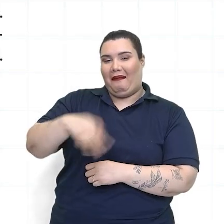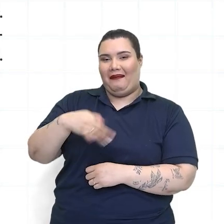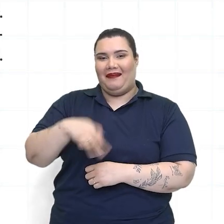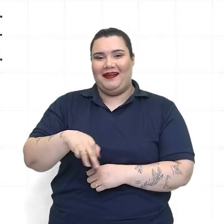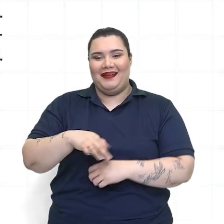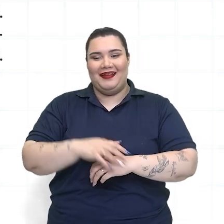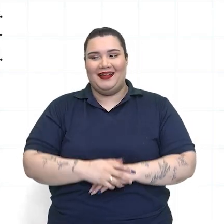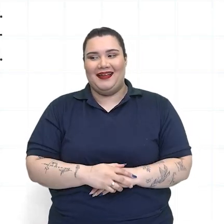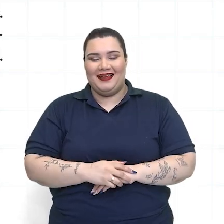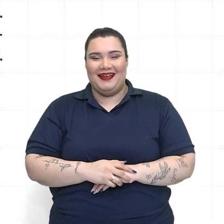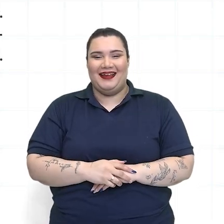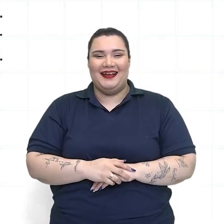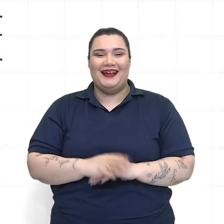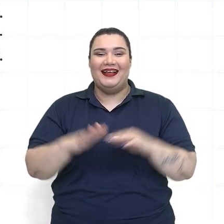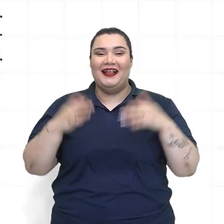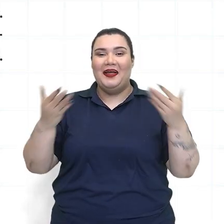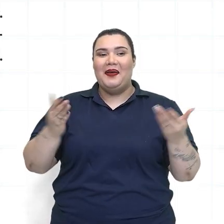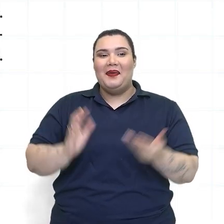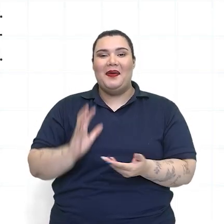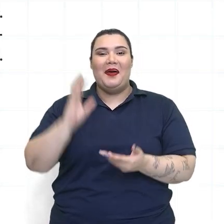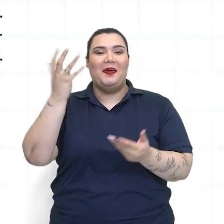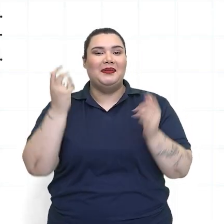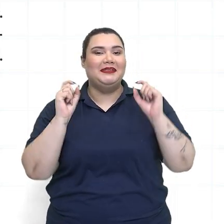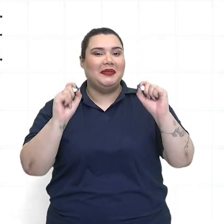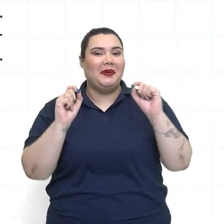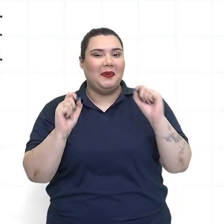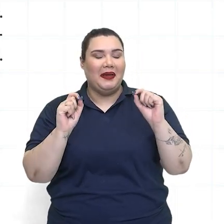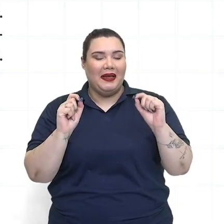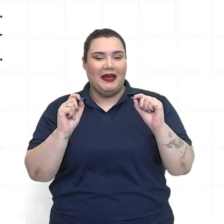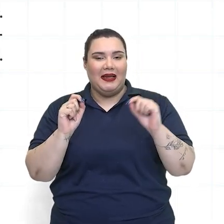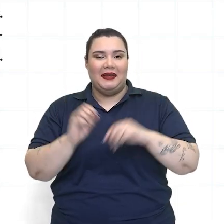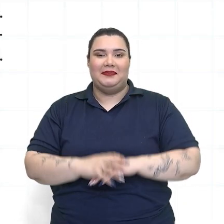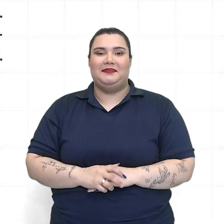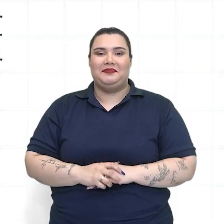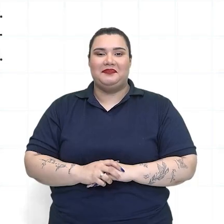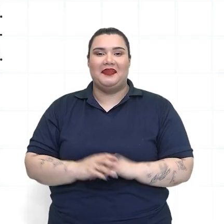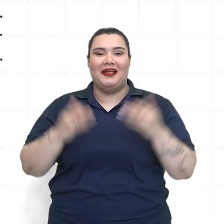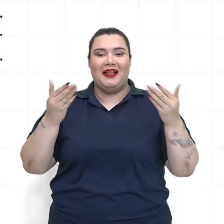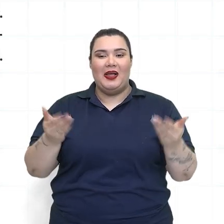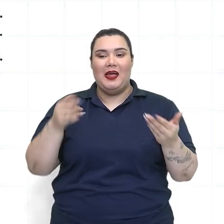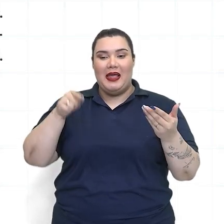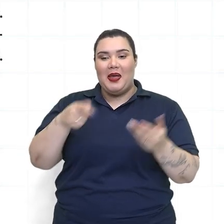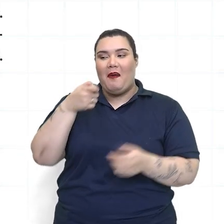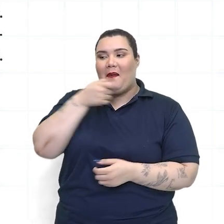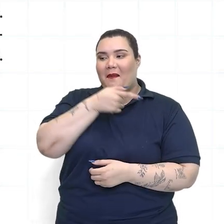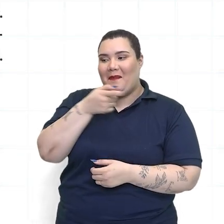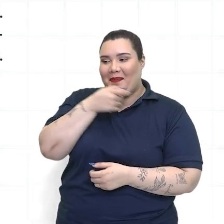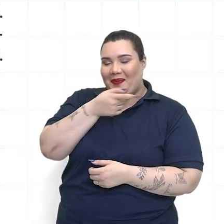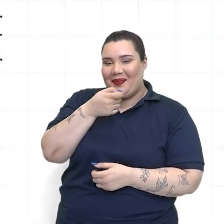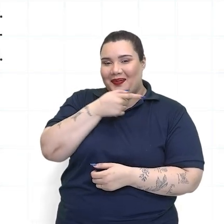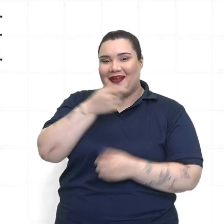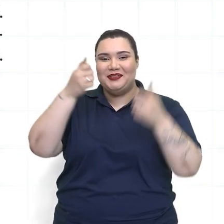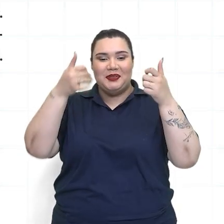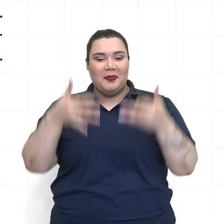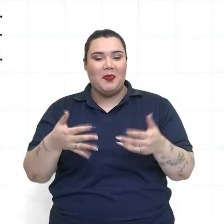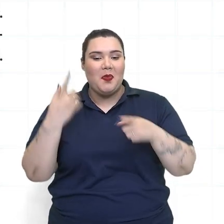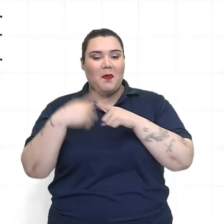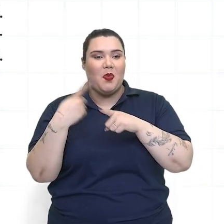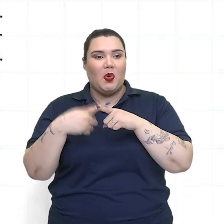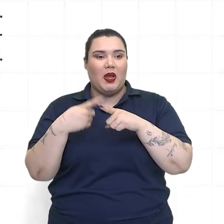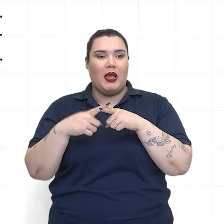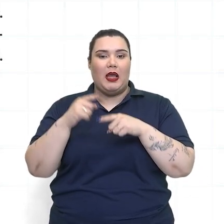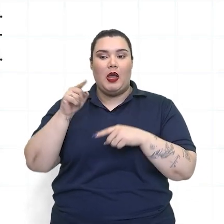foi que aconteceu nessa pequena história? Esse tipo de humor, ele funciona porque o leitor espera uma